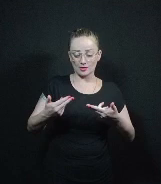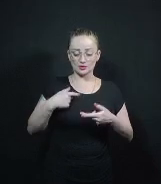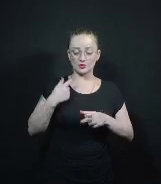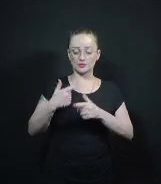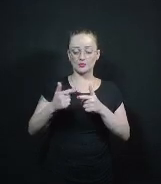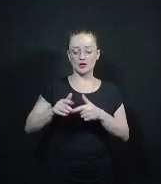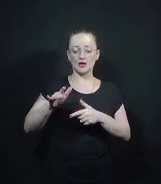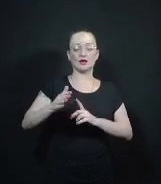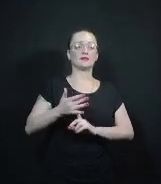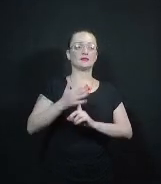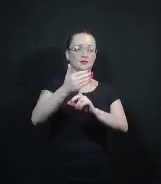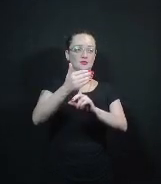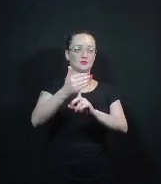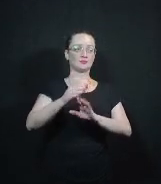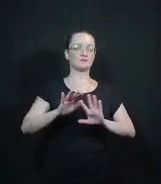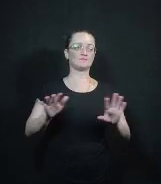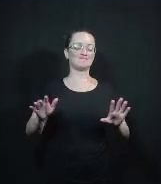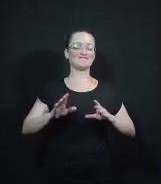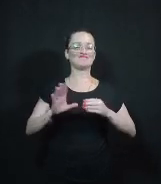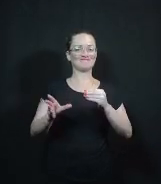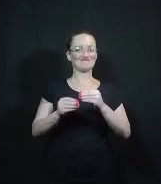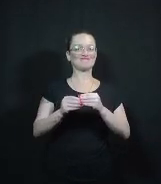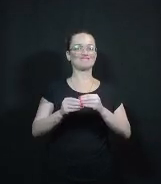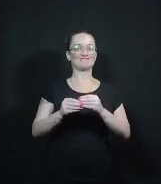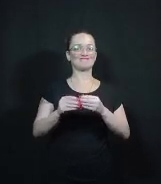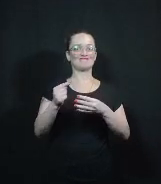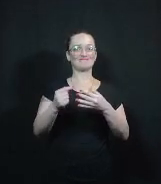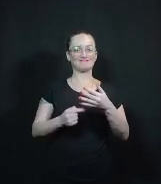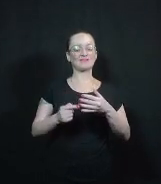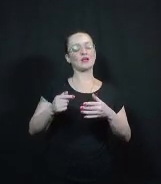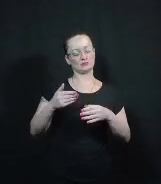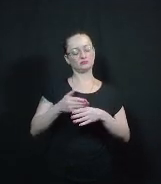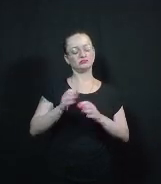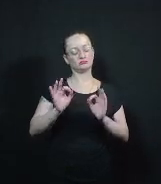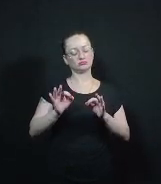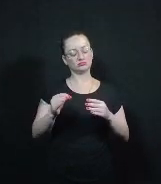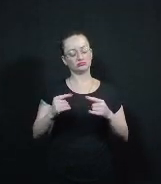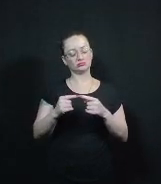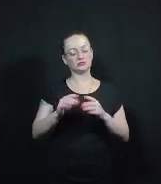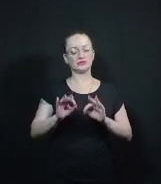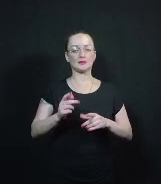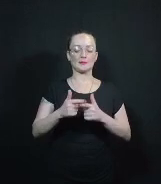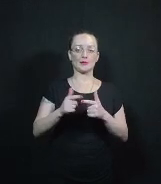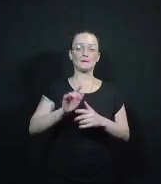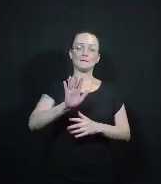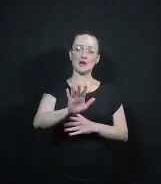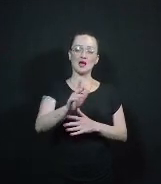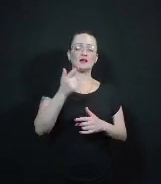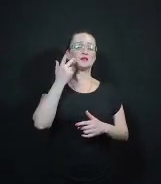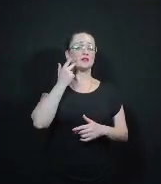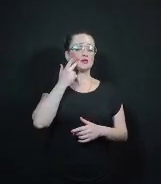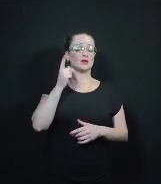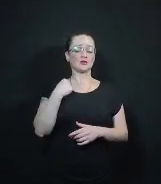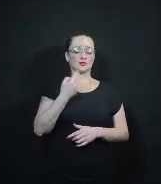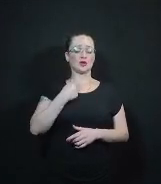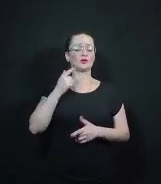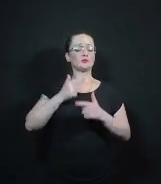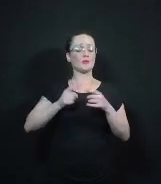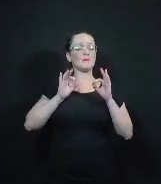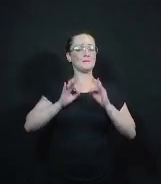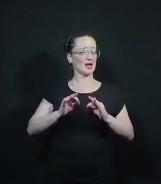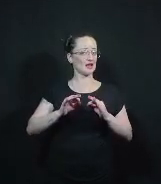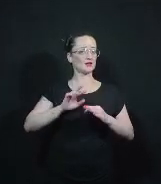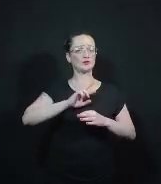à tecnologia. É um componente, faz parte do nosso problema. Mas a natureza dos nossos problemas não